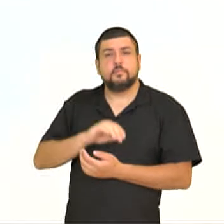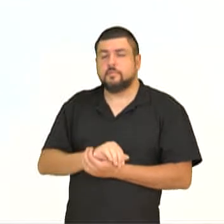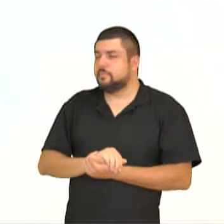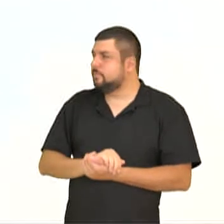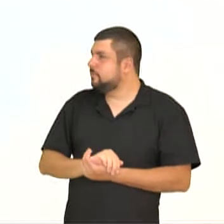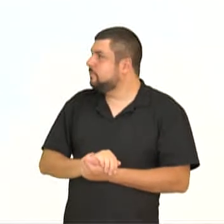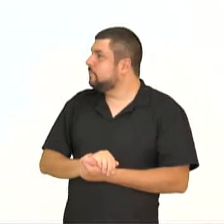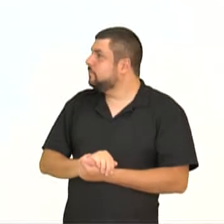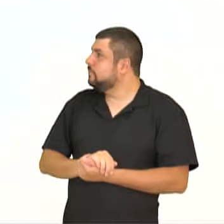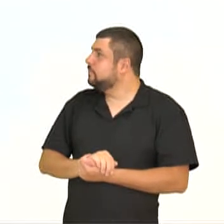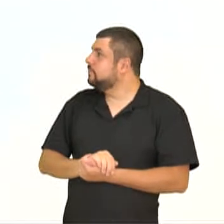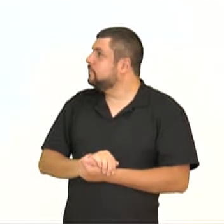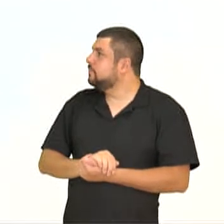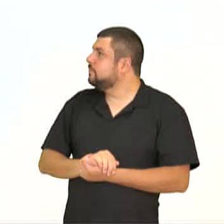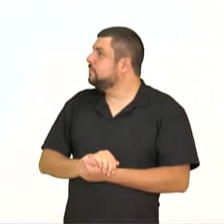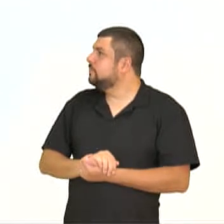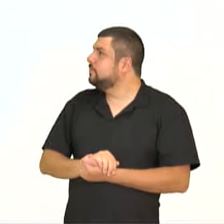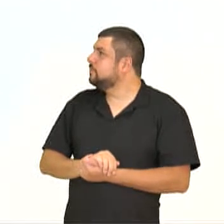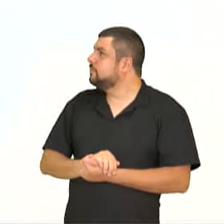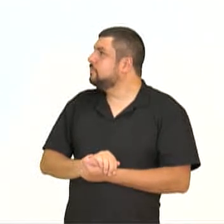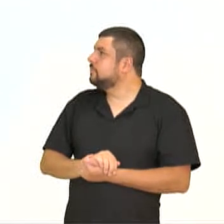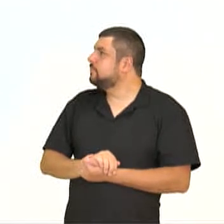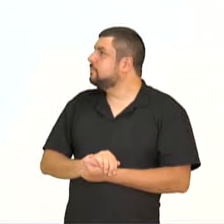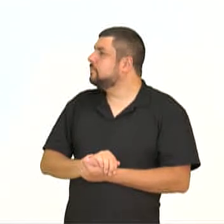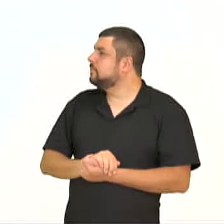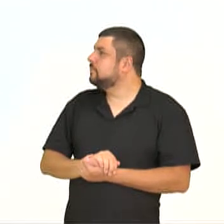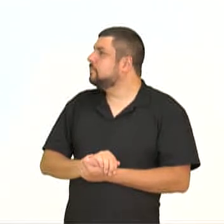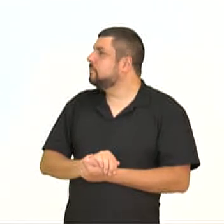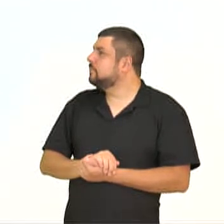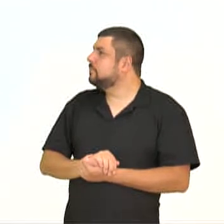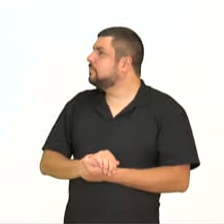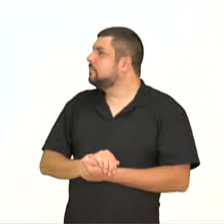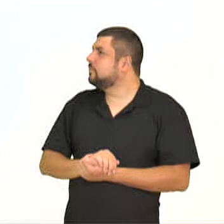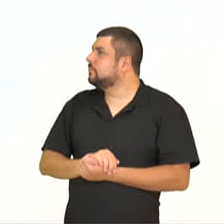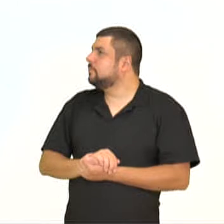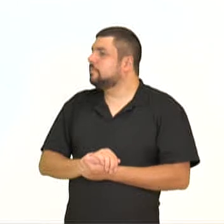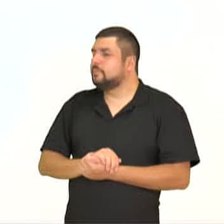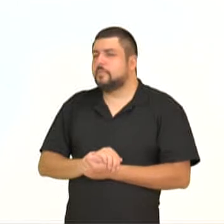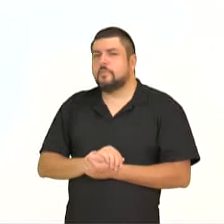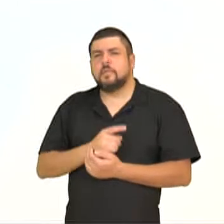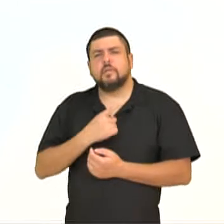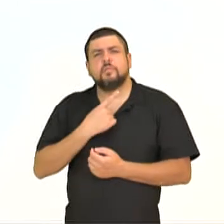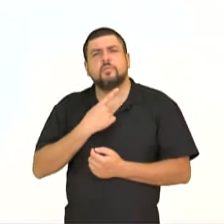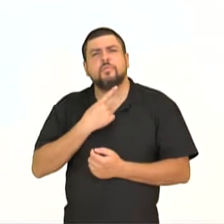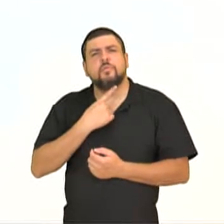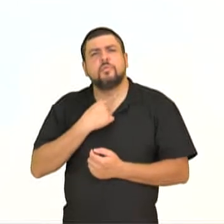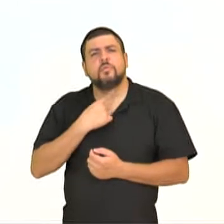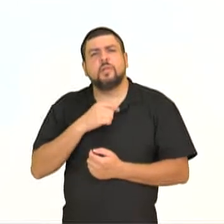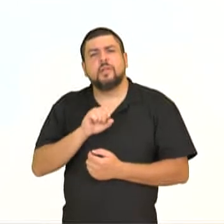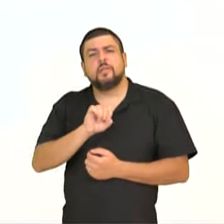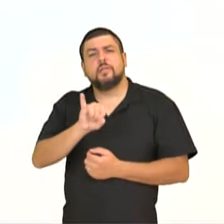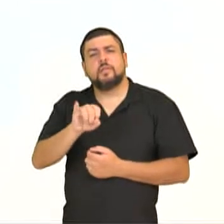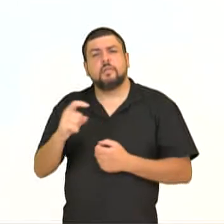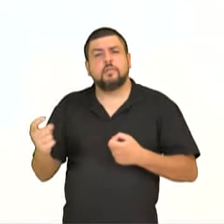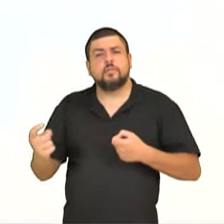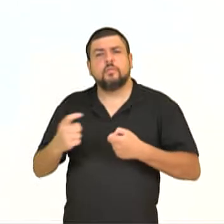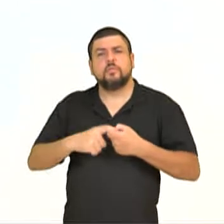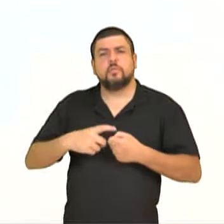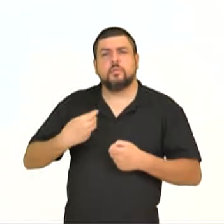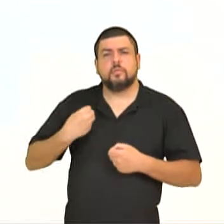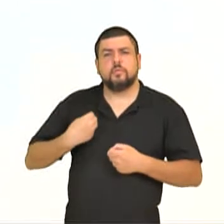vida, haria todo diferente. Eu faria tudo diferente se eu pudesse